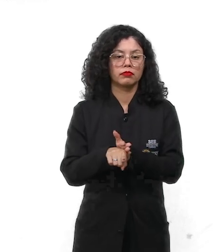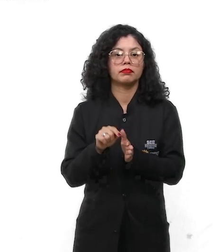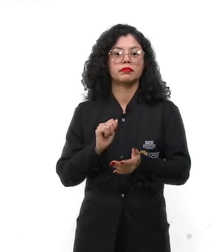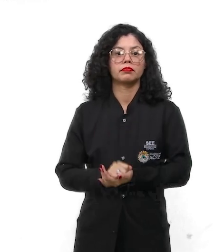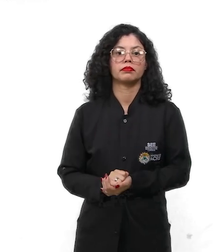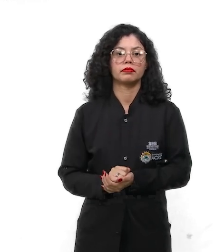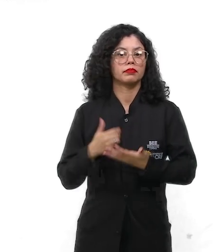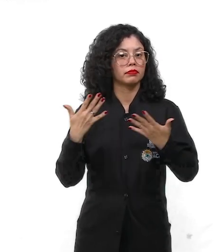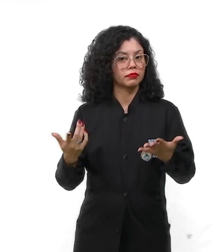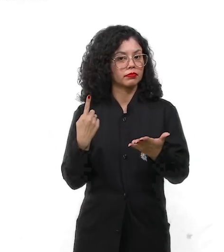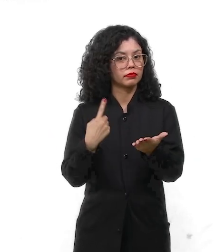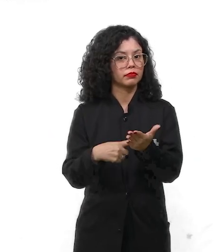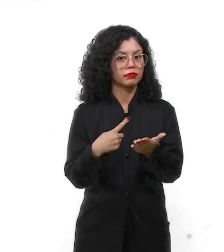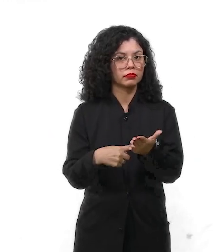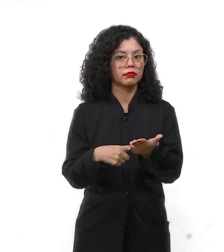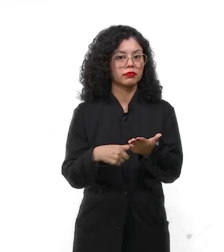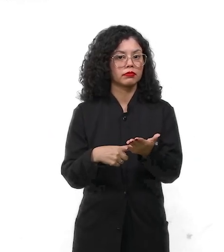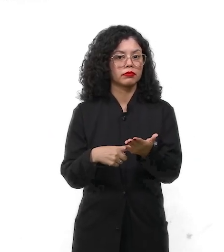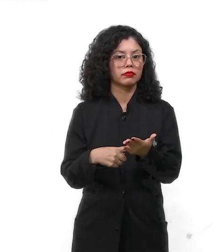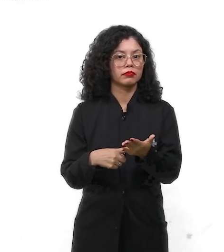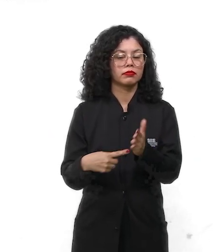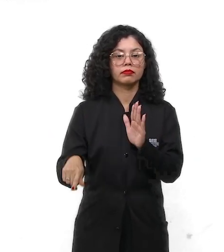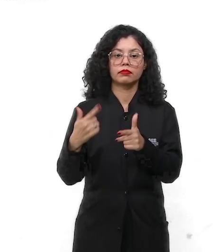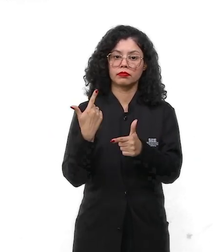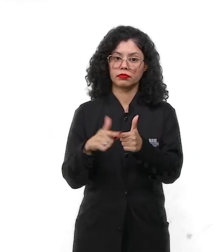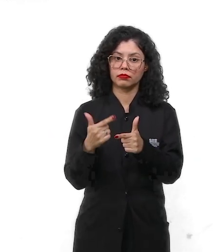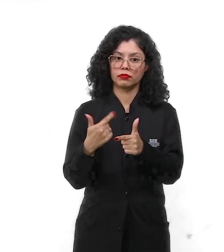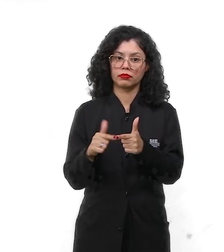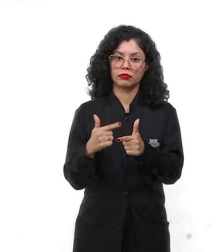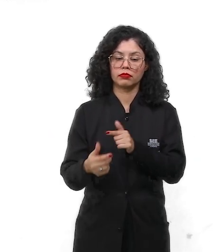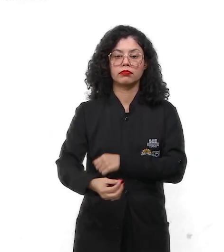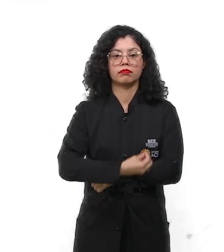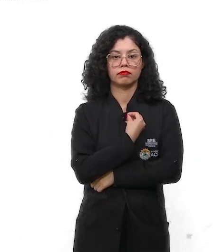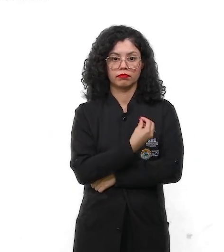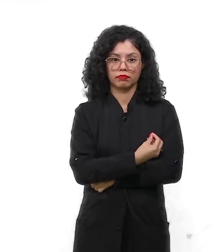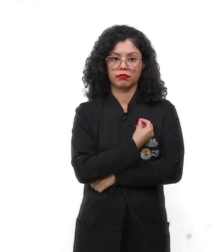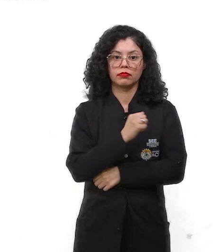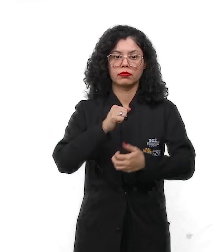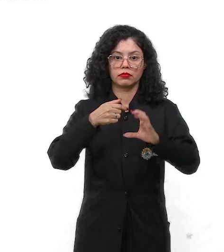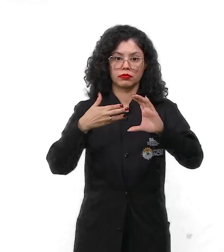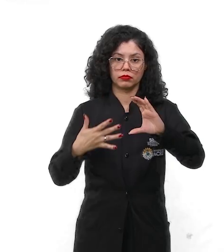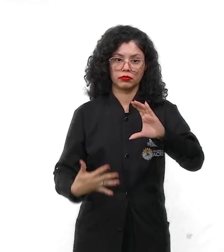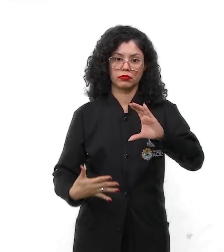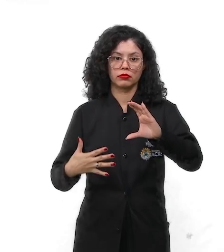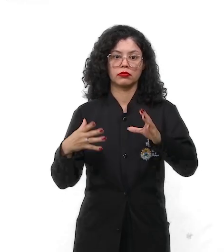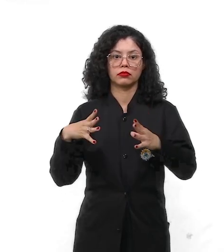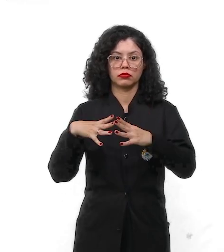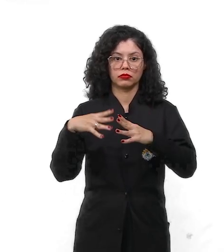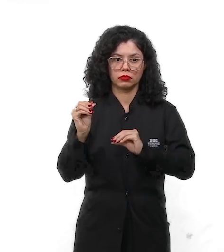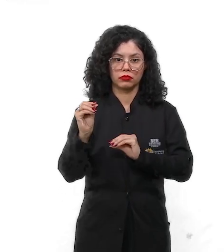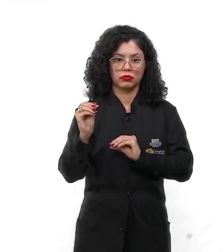que consideram um risco reviver uma espécie extinta.